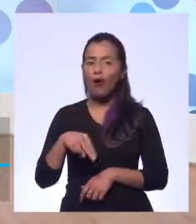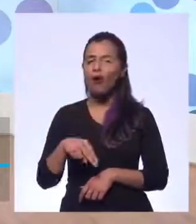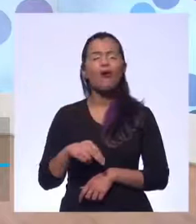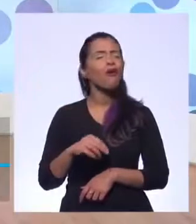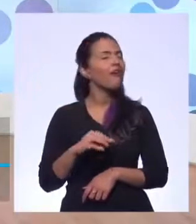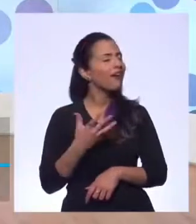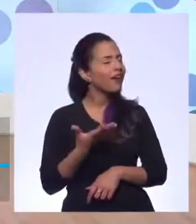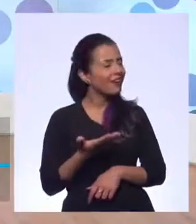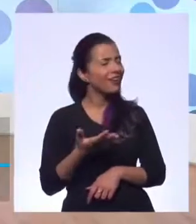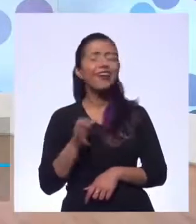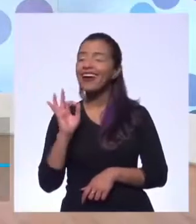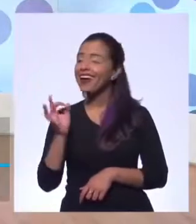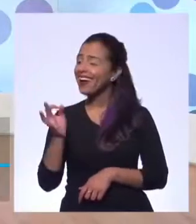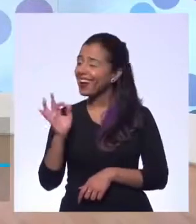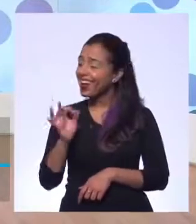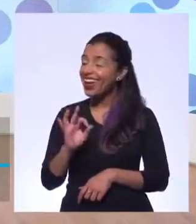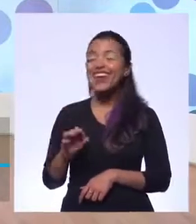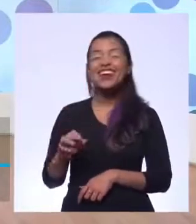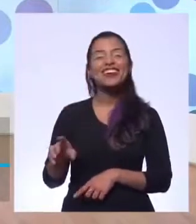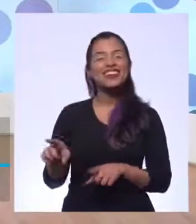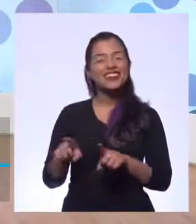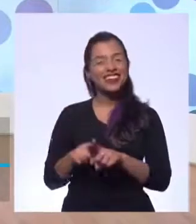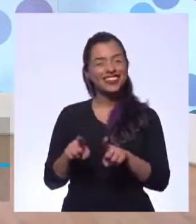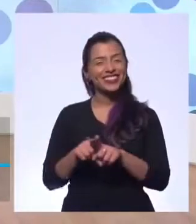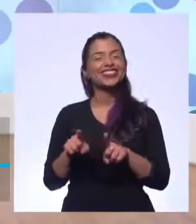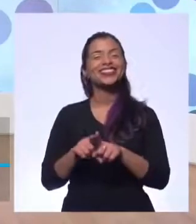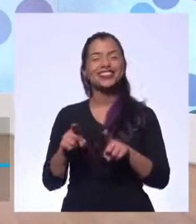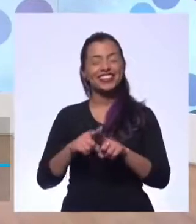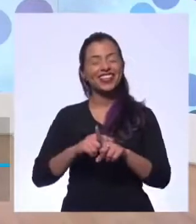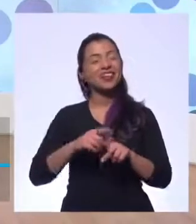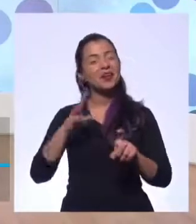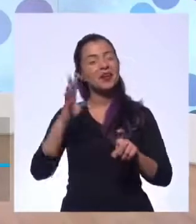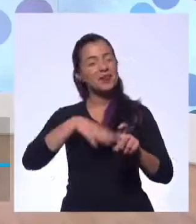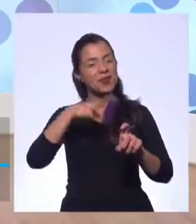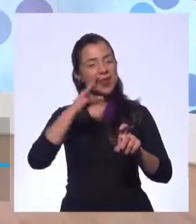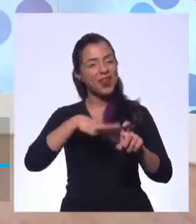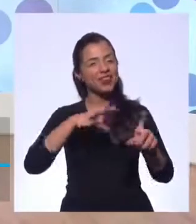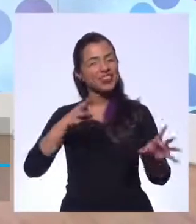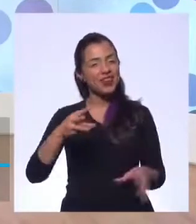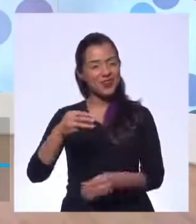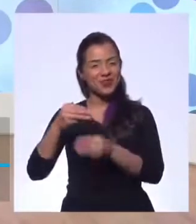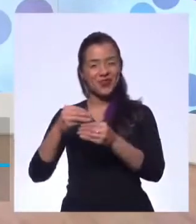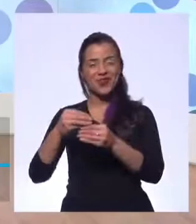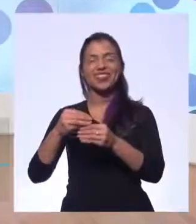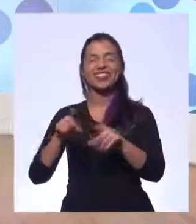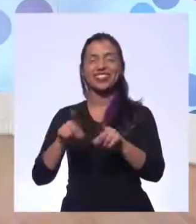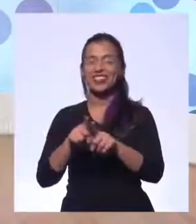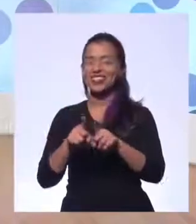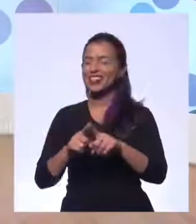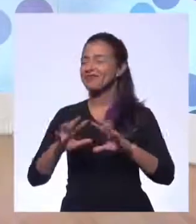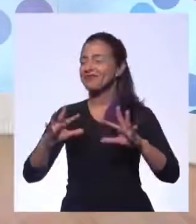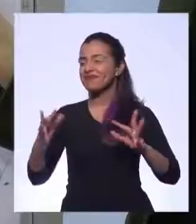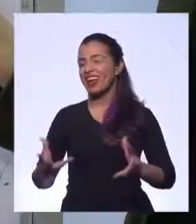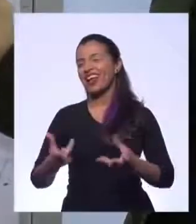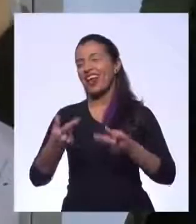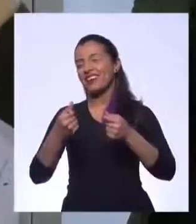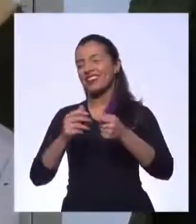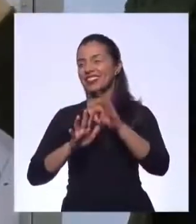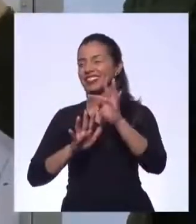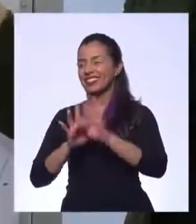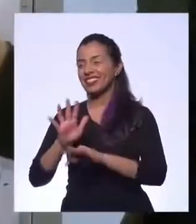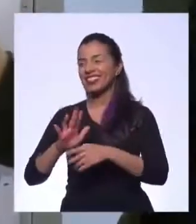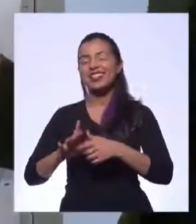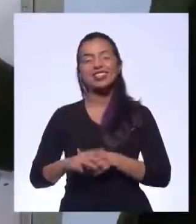a mitologia lá, com seres mitológicos, que também teve lá no texto da Yara. Que rico foi esse texto. Olha, o